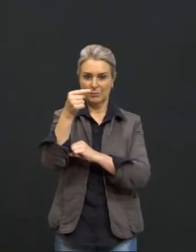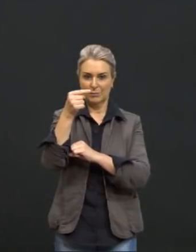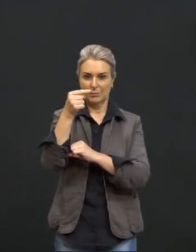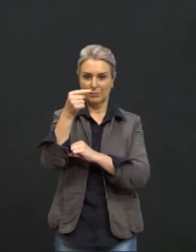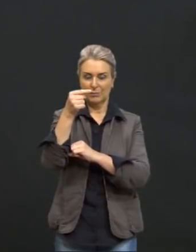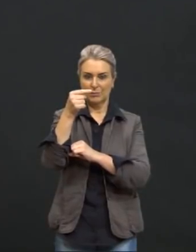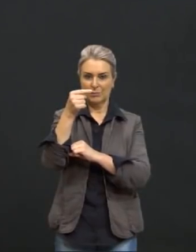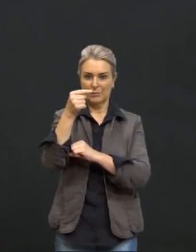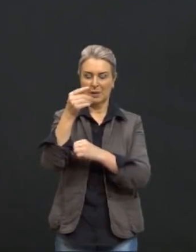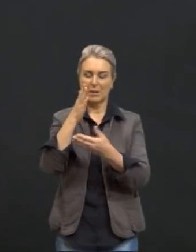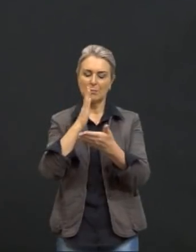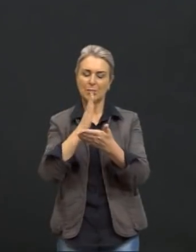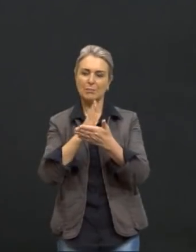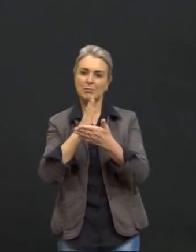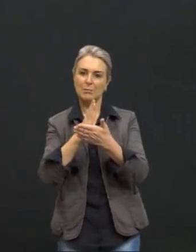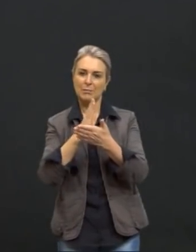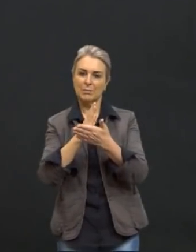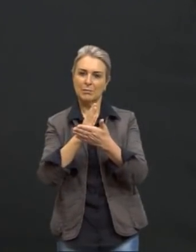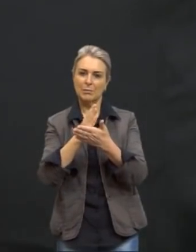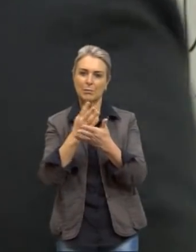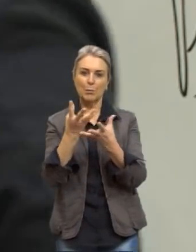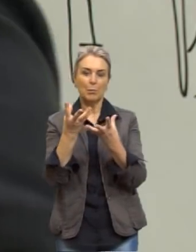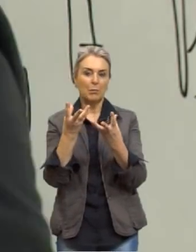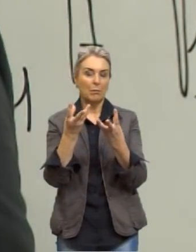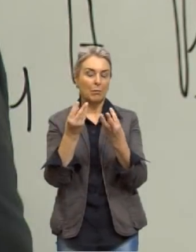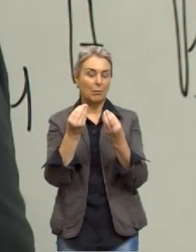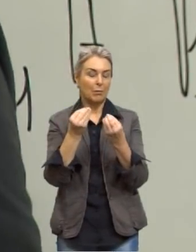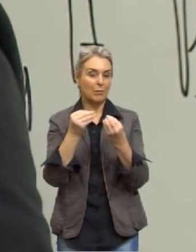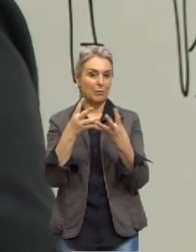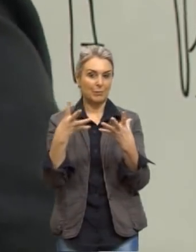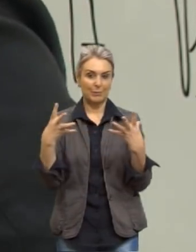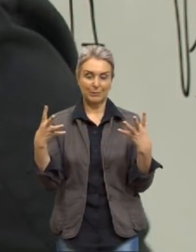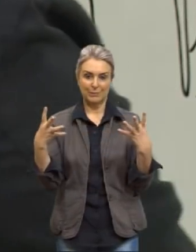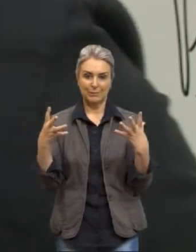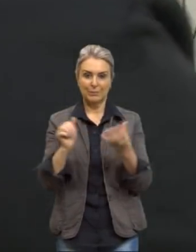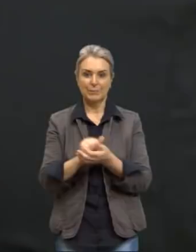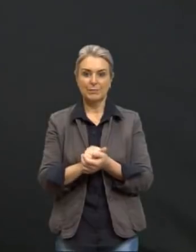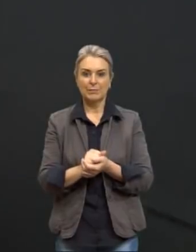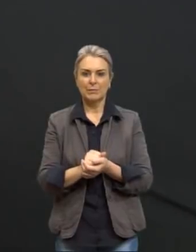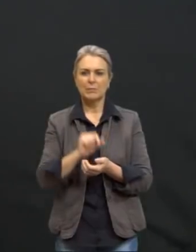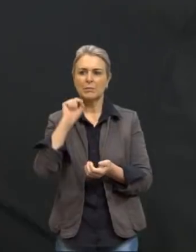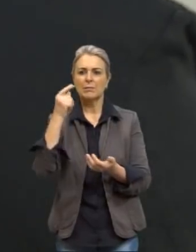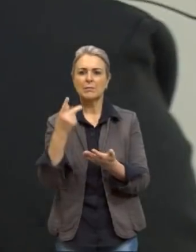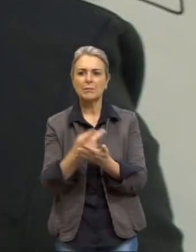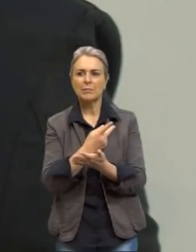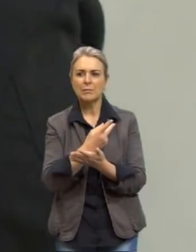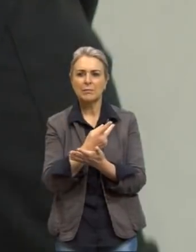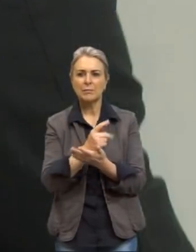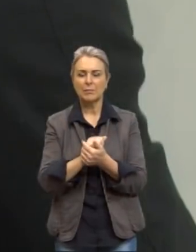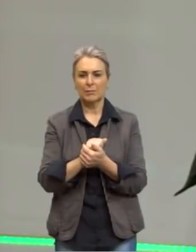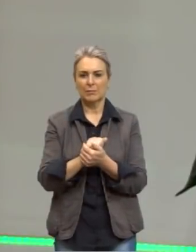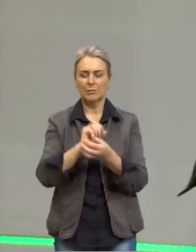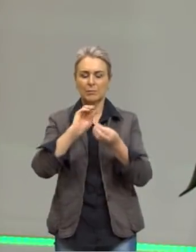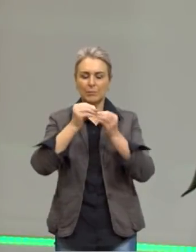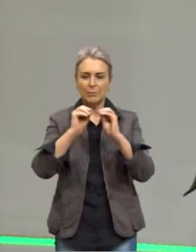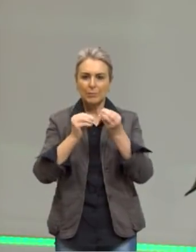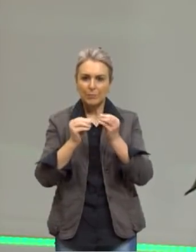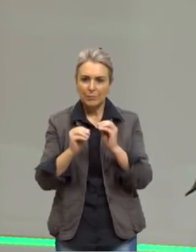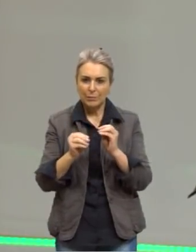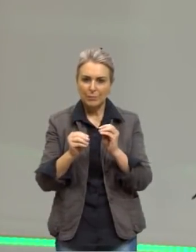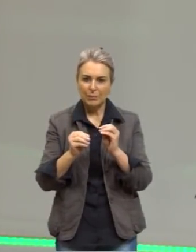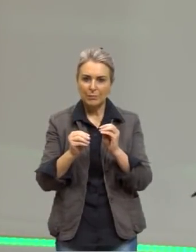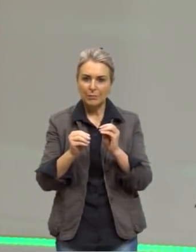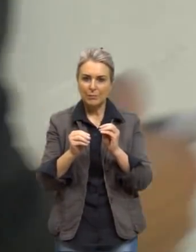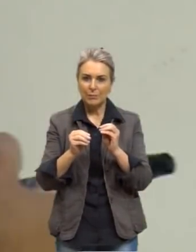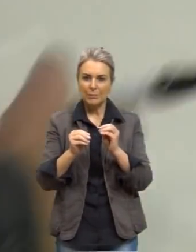carga parcial é muito grande e o que que vai acontecer quando eu tenho uma molécula de